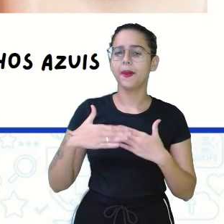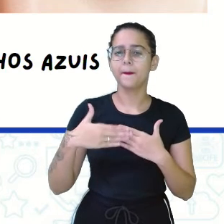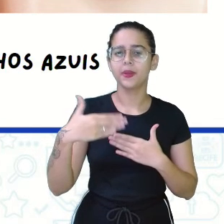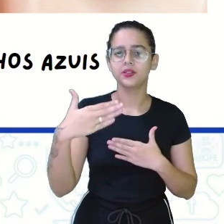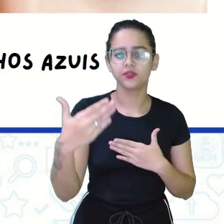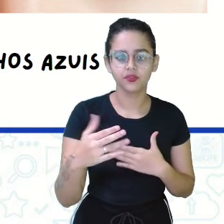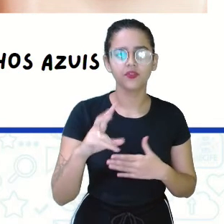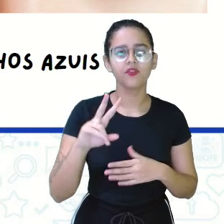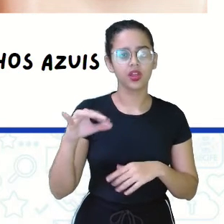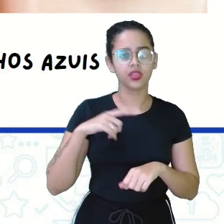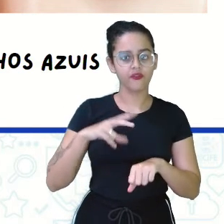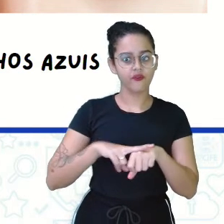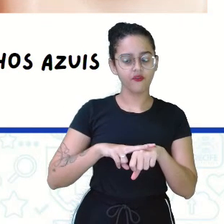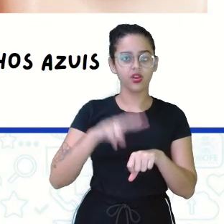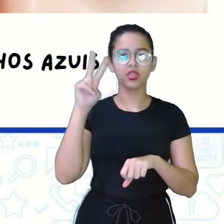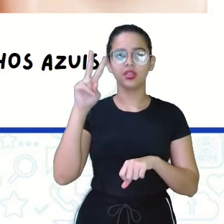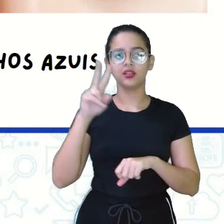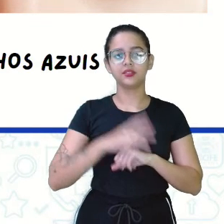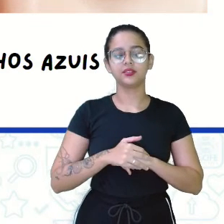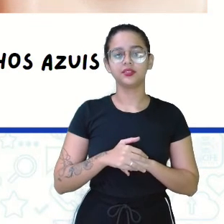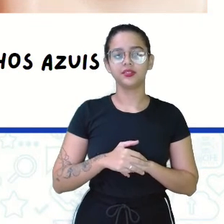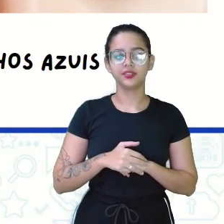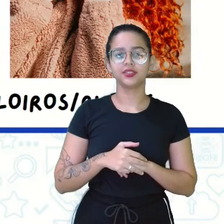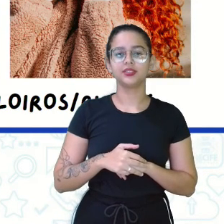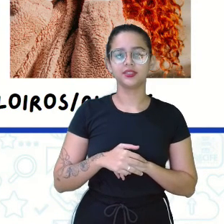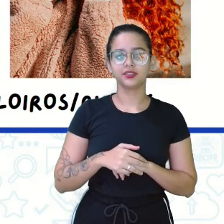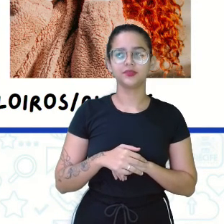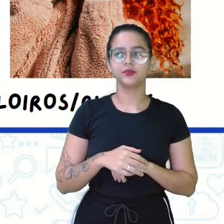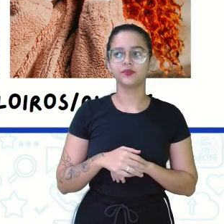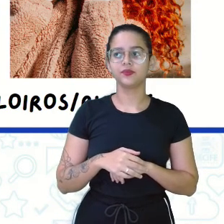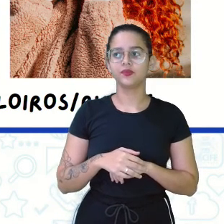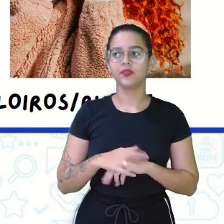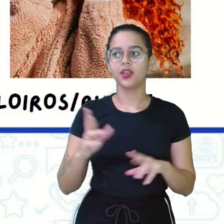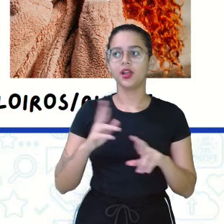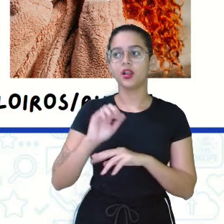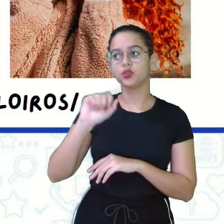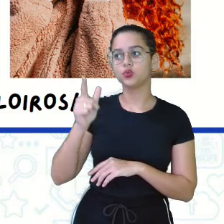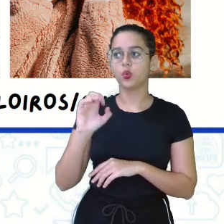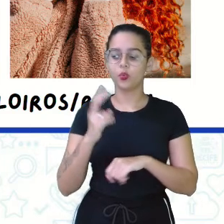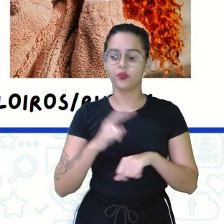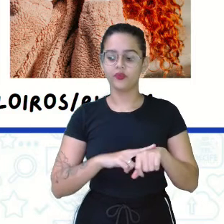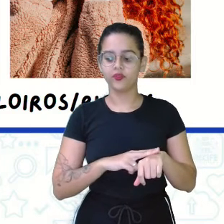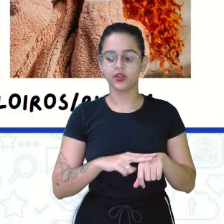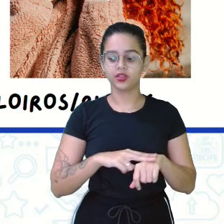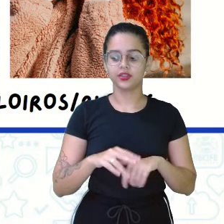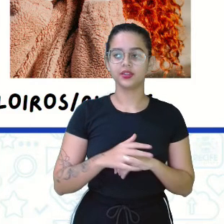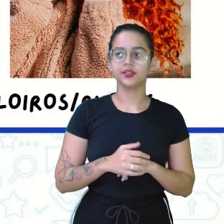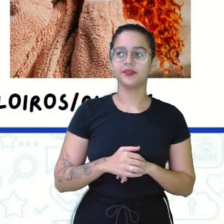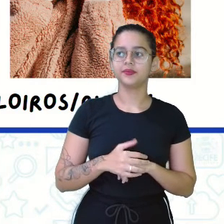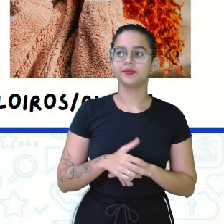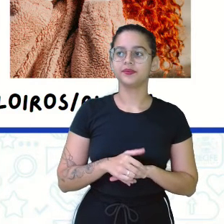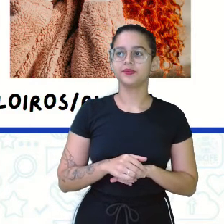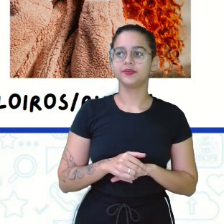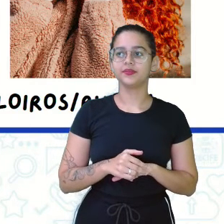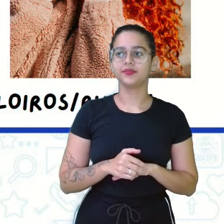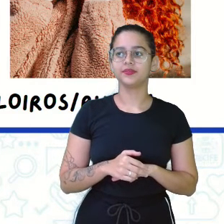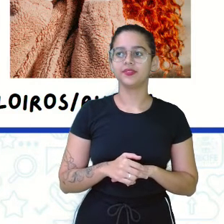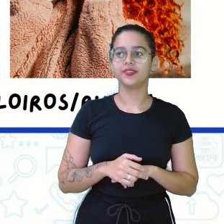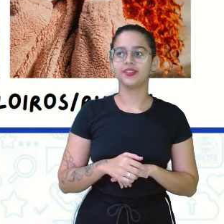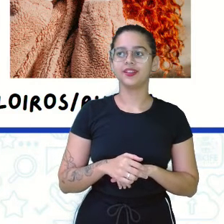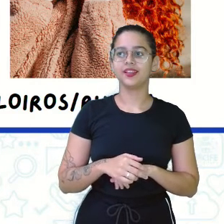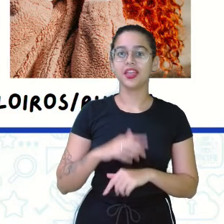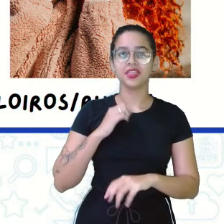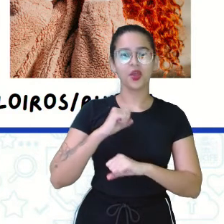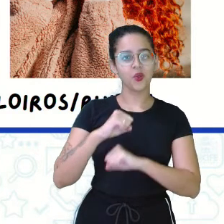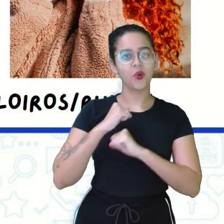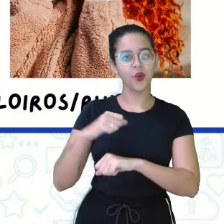estar com a vantagem, vamos dizer assim, com relação a azuis ou verdes. Na corrida genética. Exatamente, na corrida